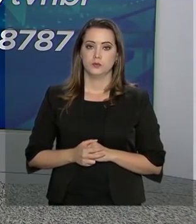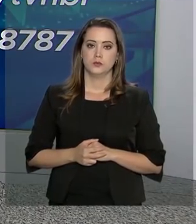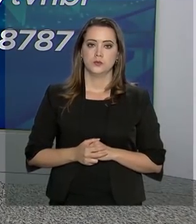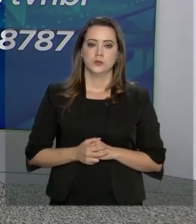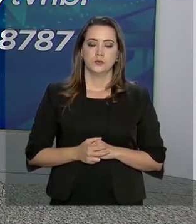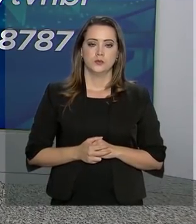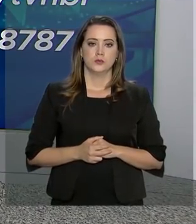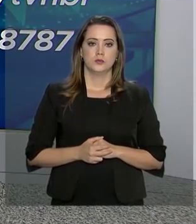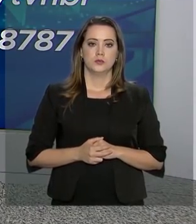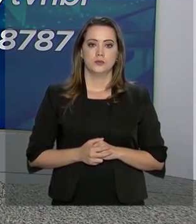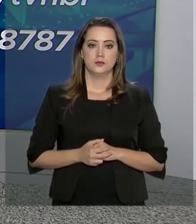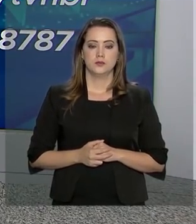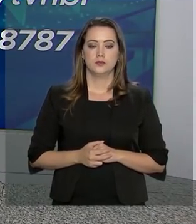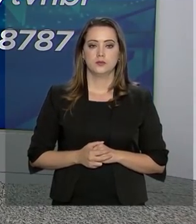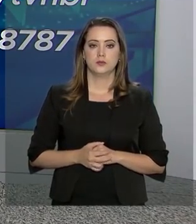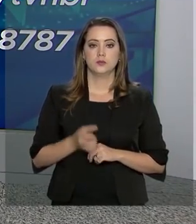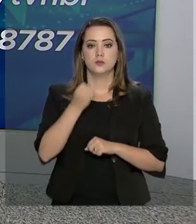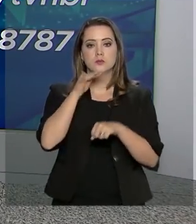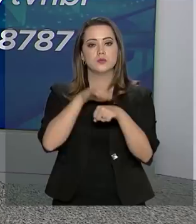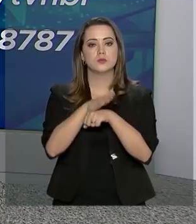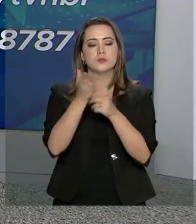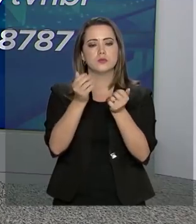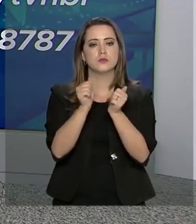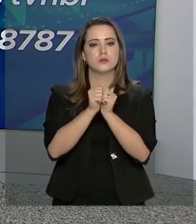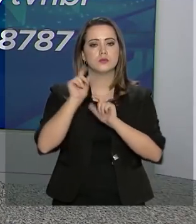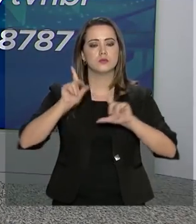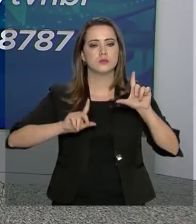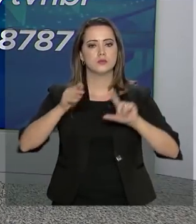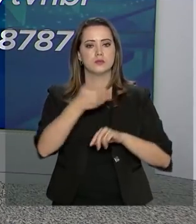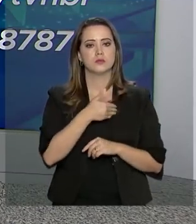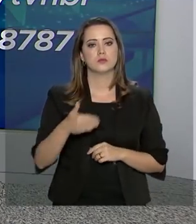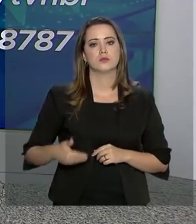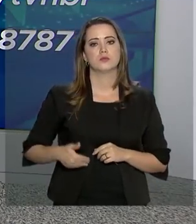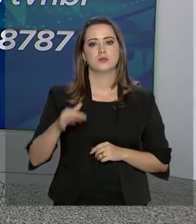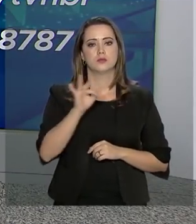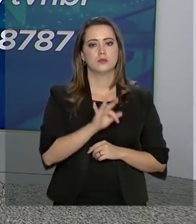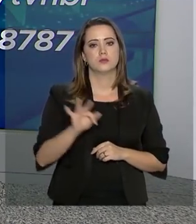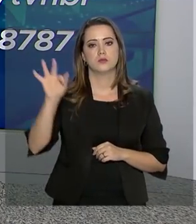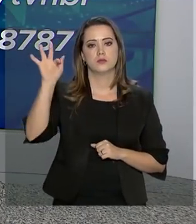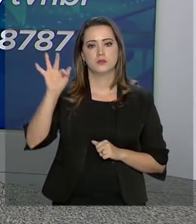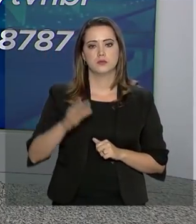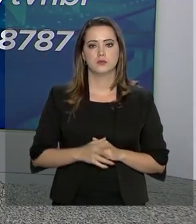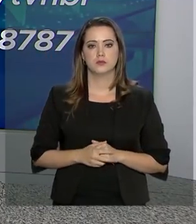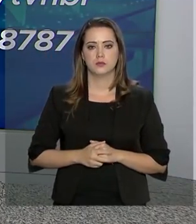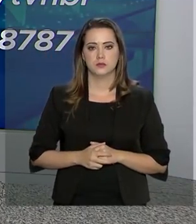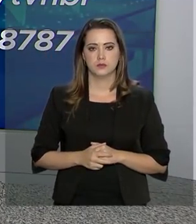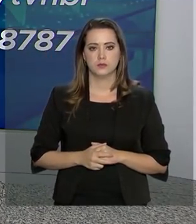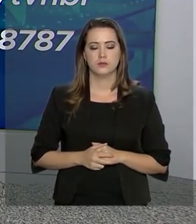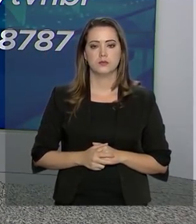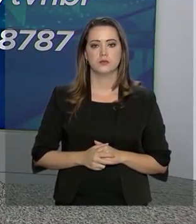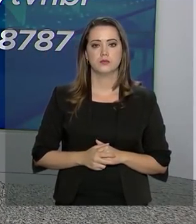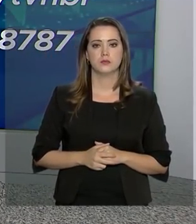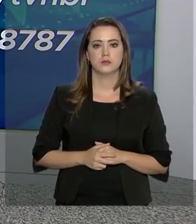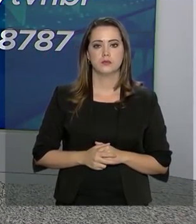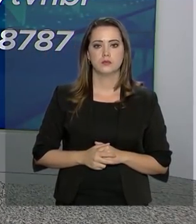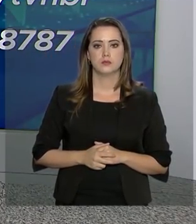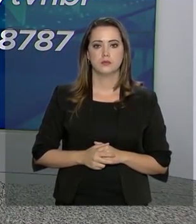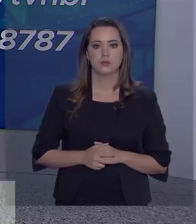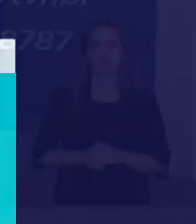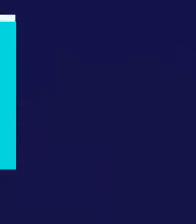-87. Uma boa noite para você e continue com a gente na NBR e a TV do governo federal.